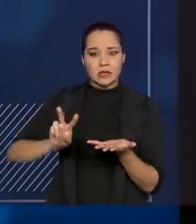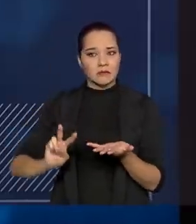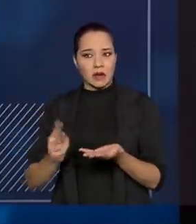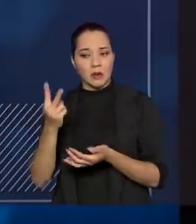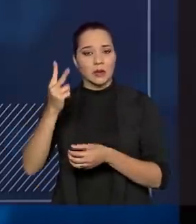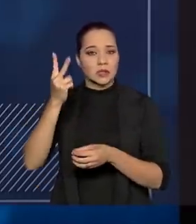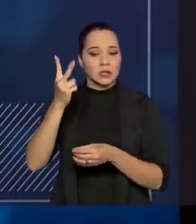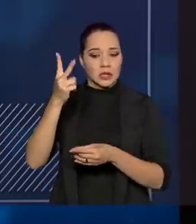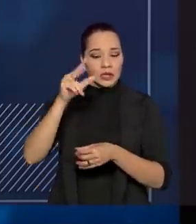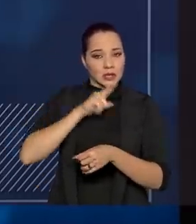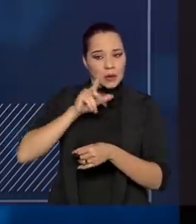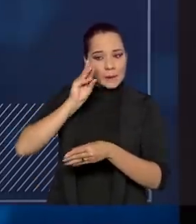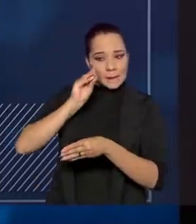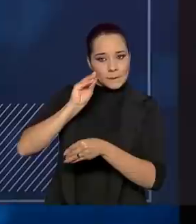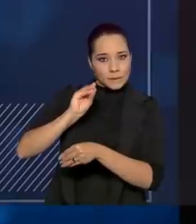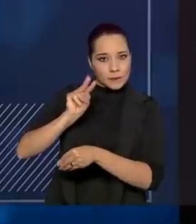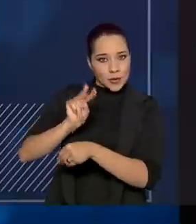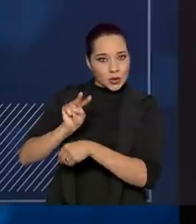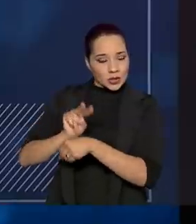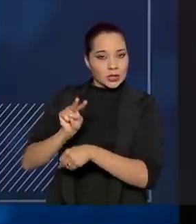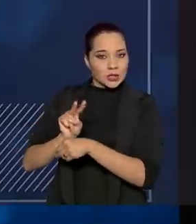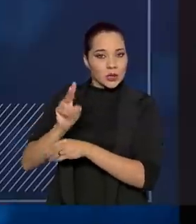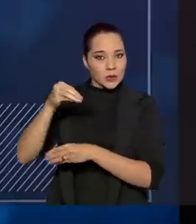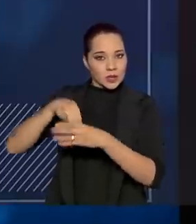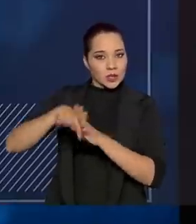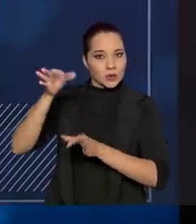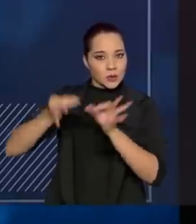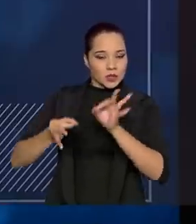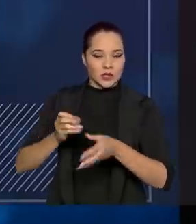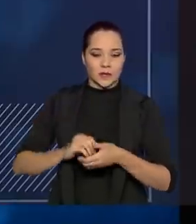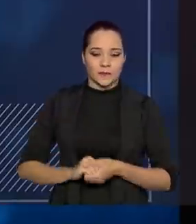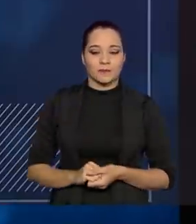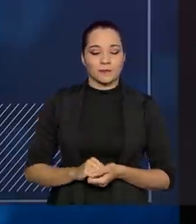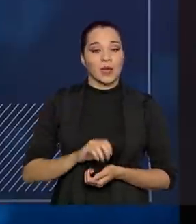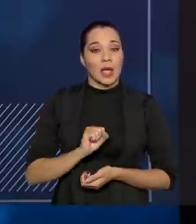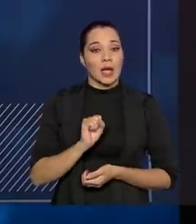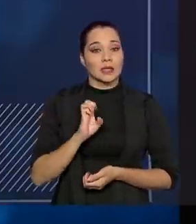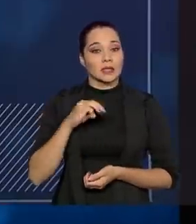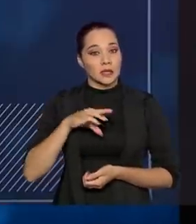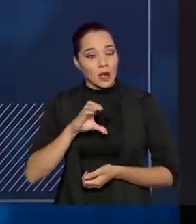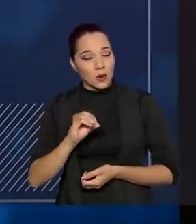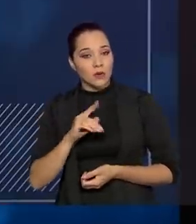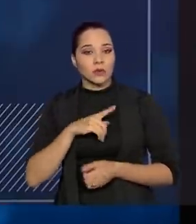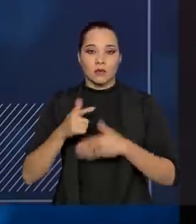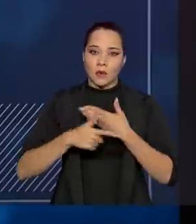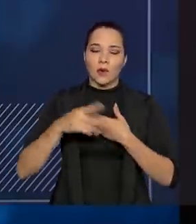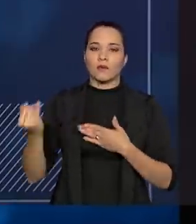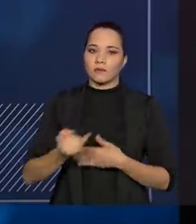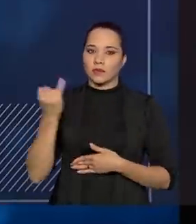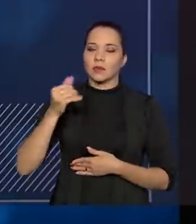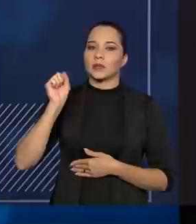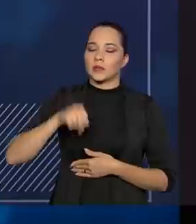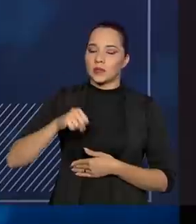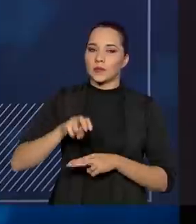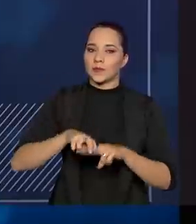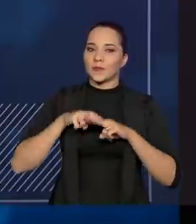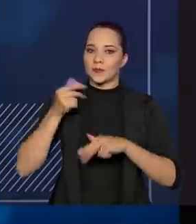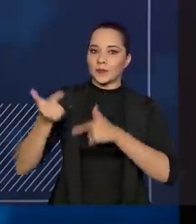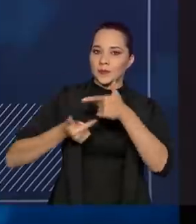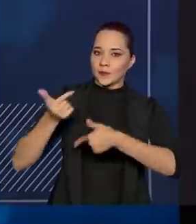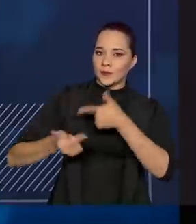protegidos juridicamente. Né? A Senacom tem um papel? Tem. Obviamente, ela tem um papel importante nisso. É por isso que nós estamos